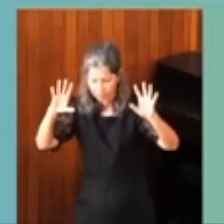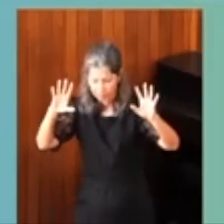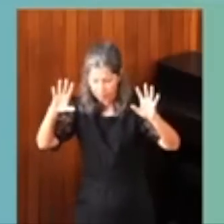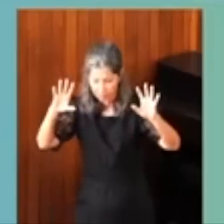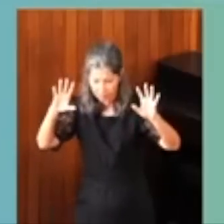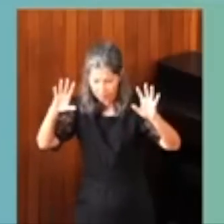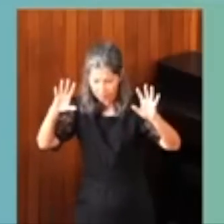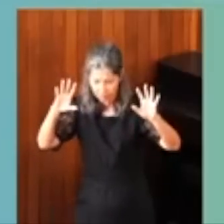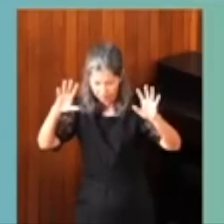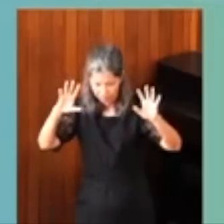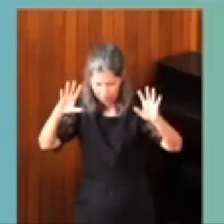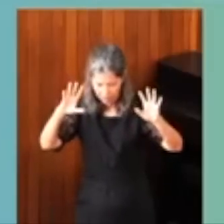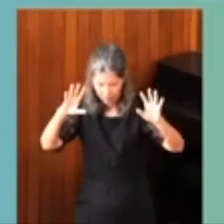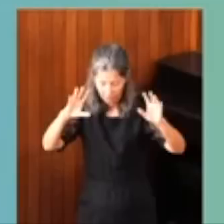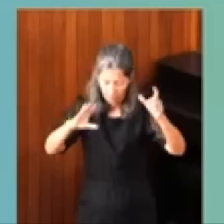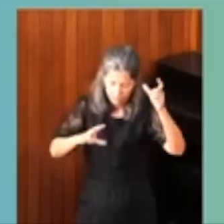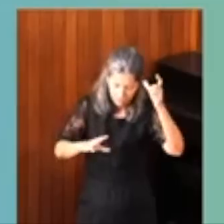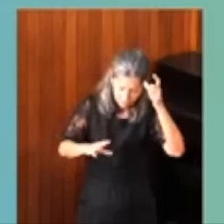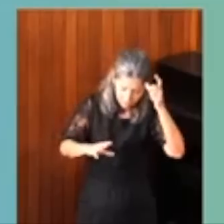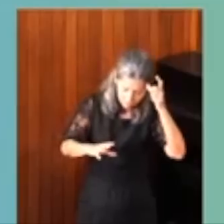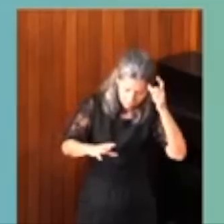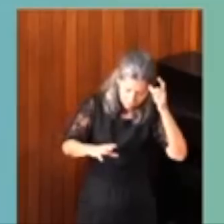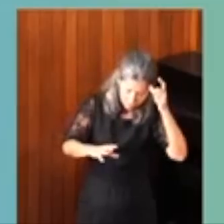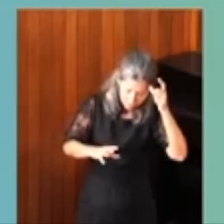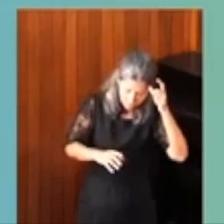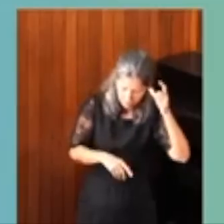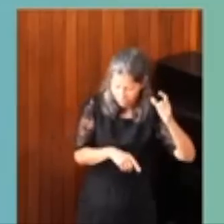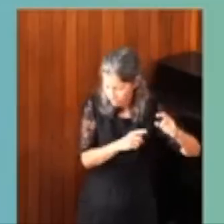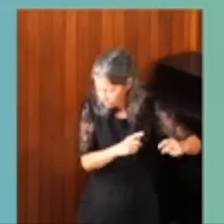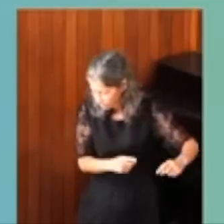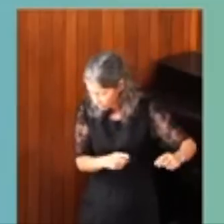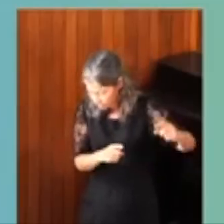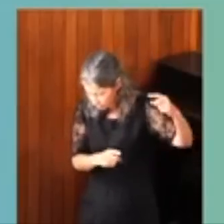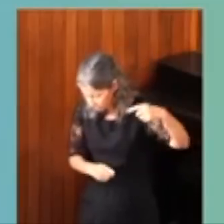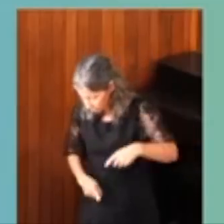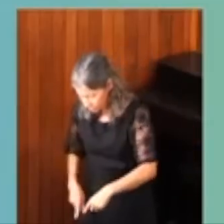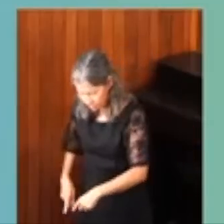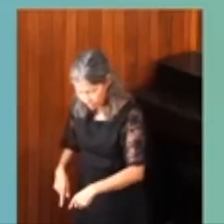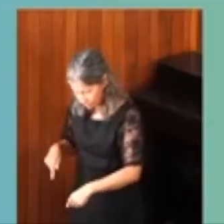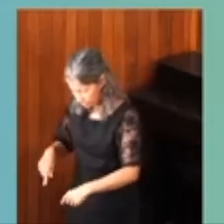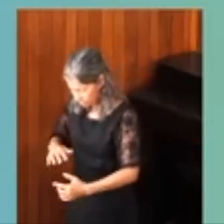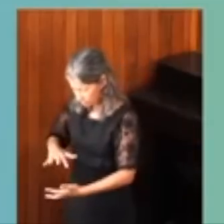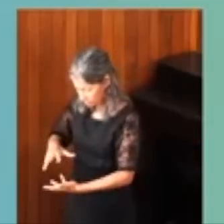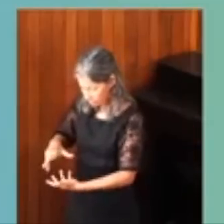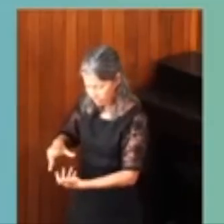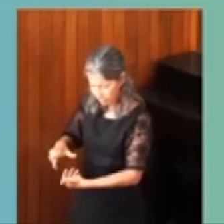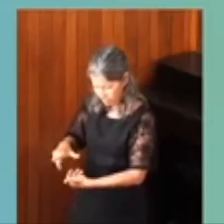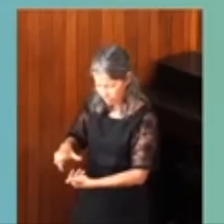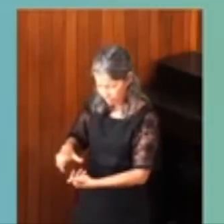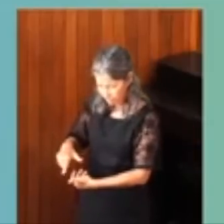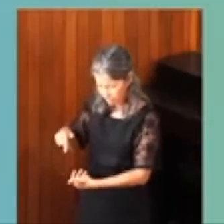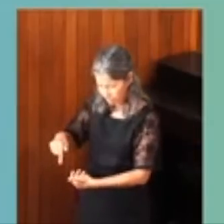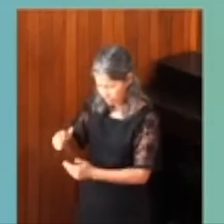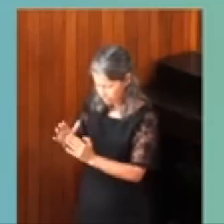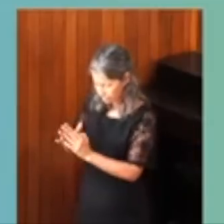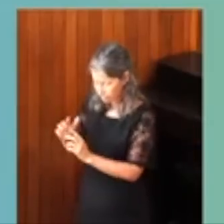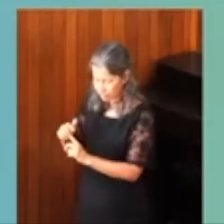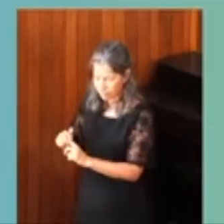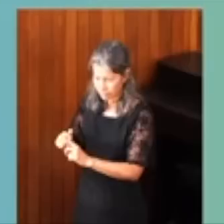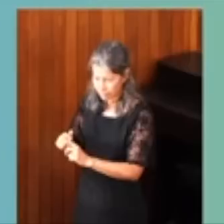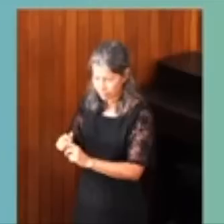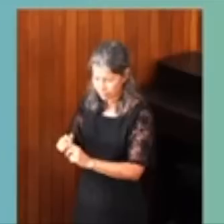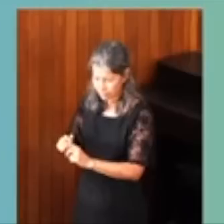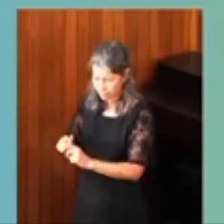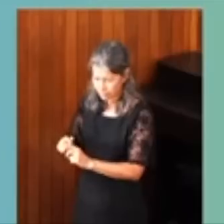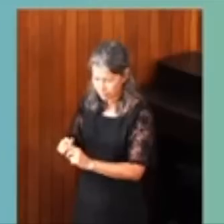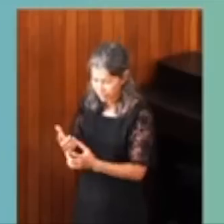novo, depois usou a igreja romana, Inquisição, o que pôde para tentar destruir a igreja, o povo de